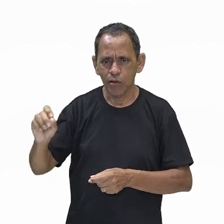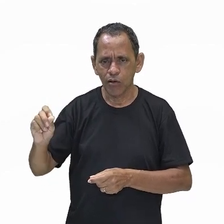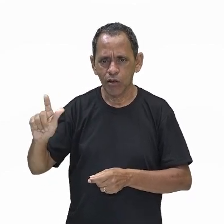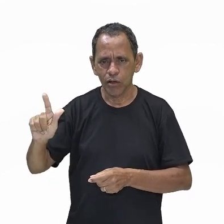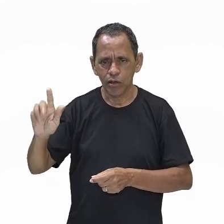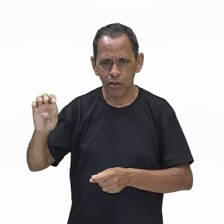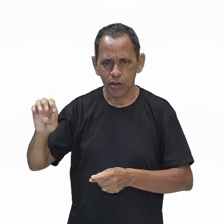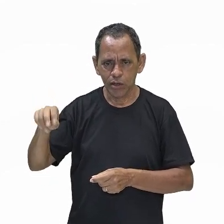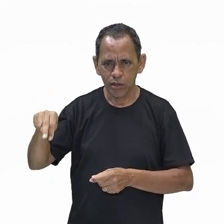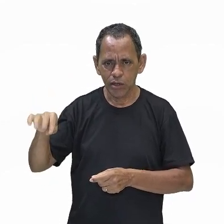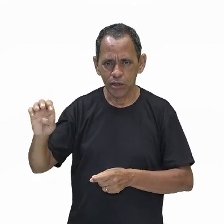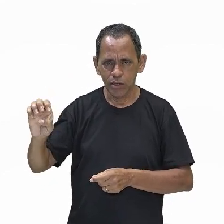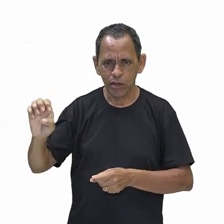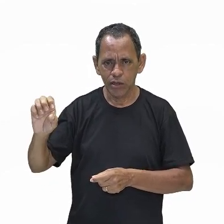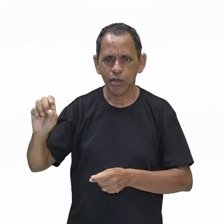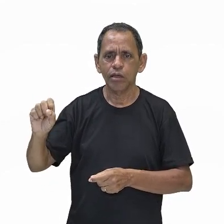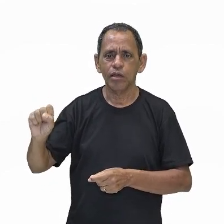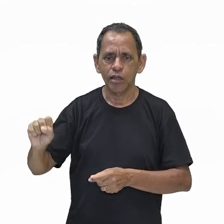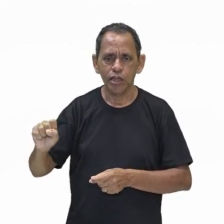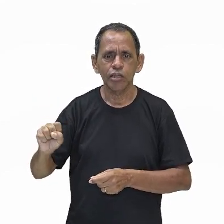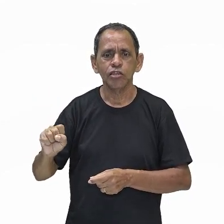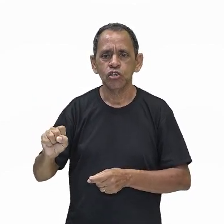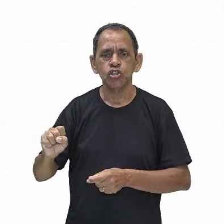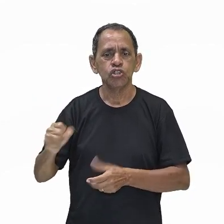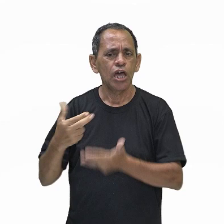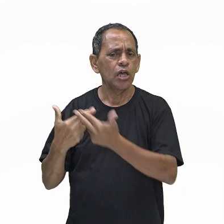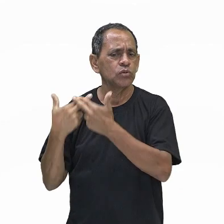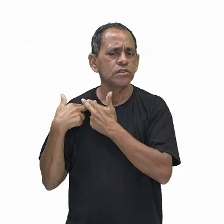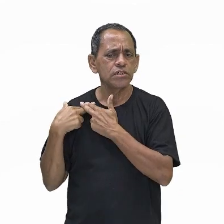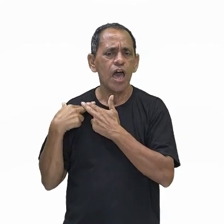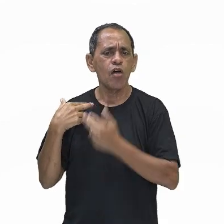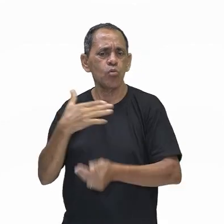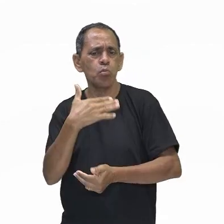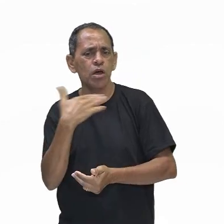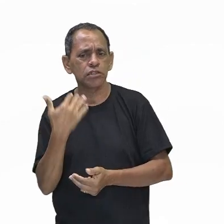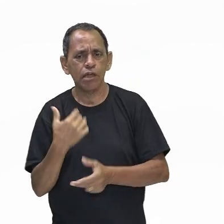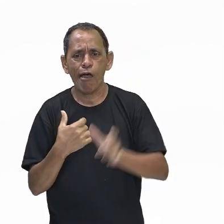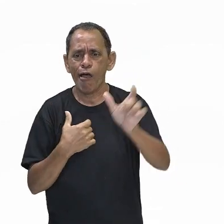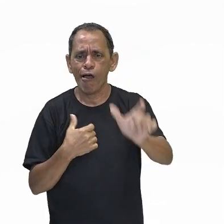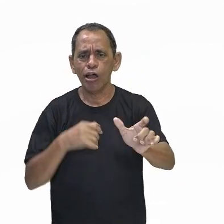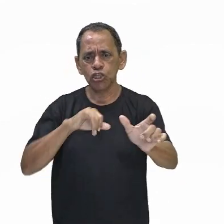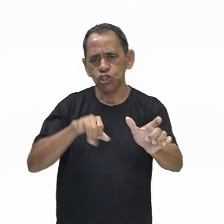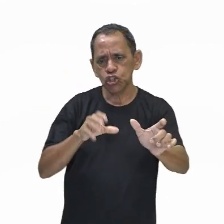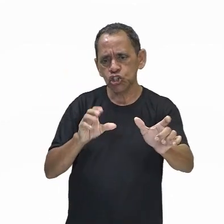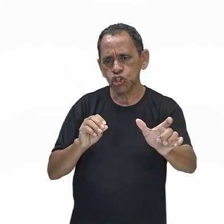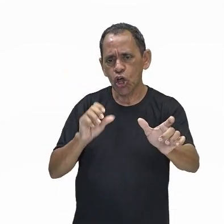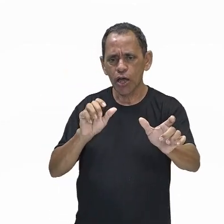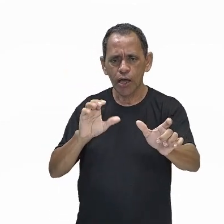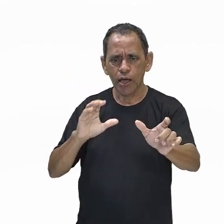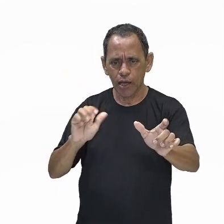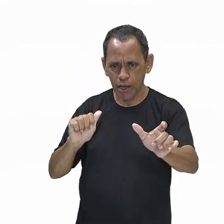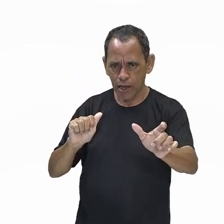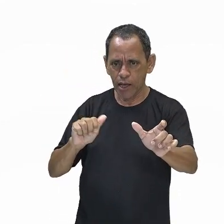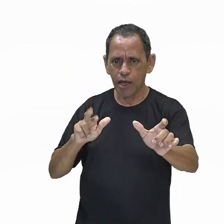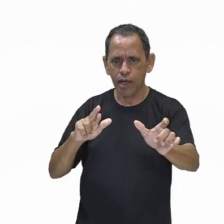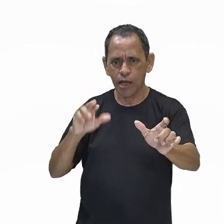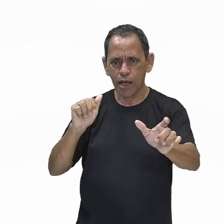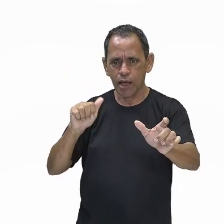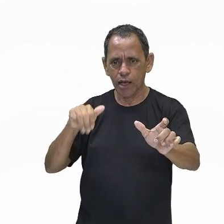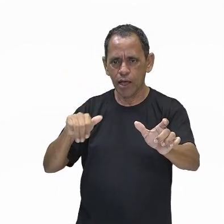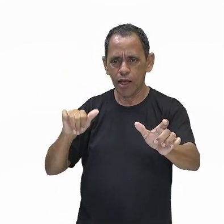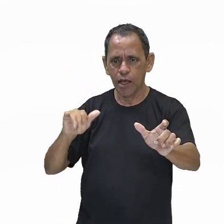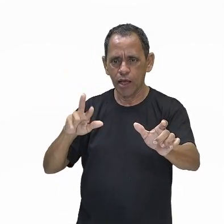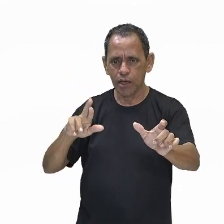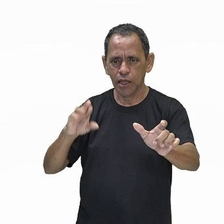jagunços inimigos, né? Era o inimigo ali do Joca, né? Do Zé, então é a parte